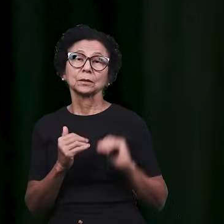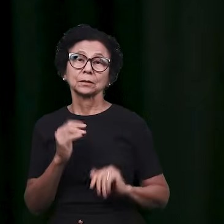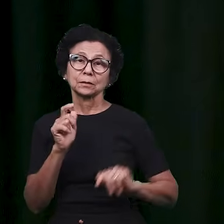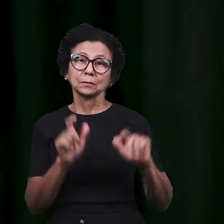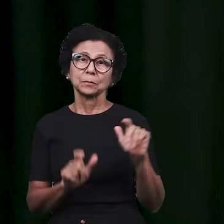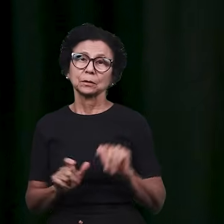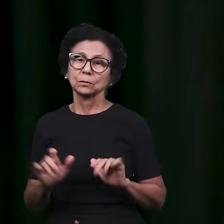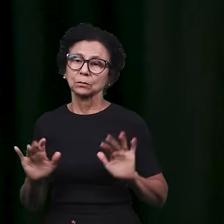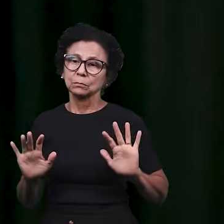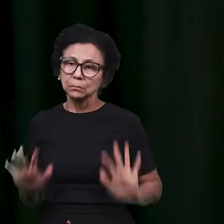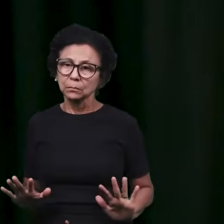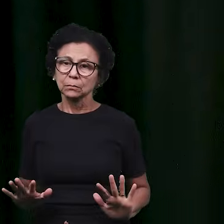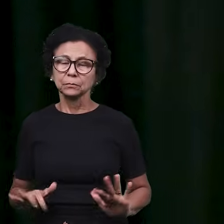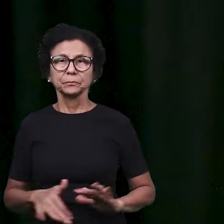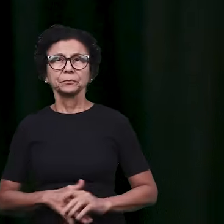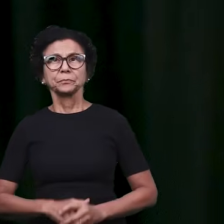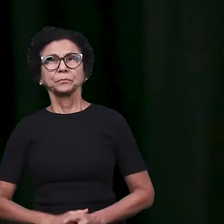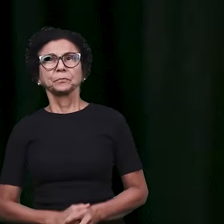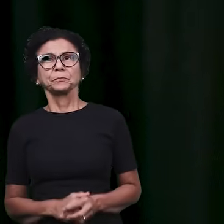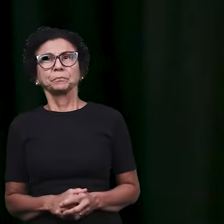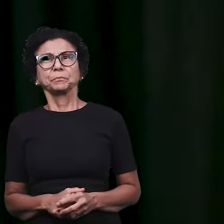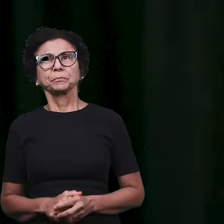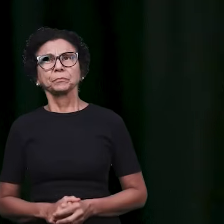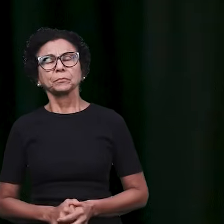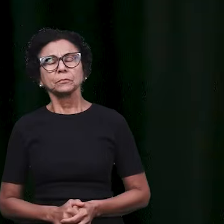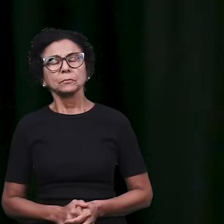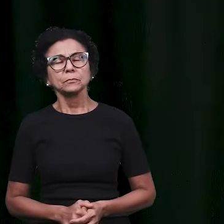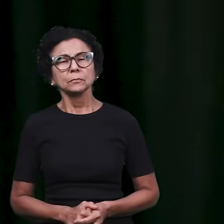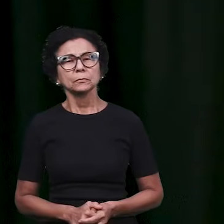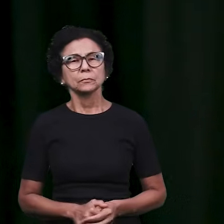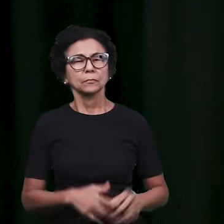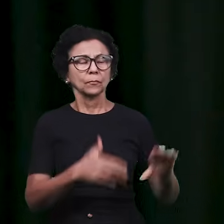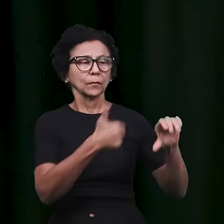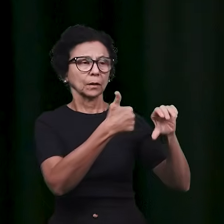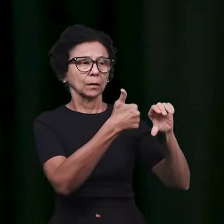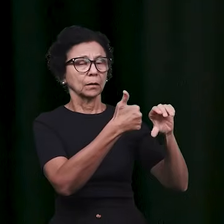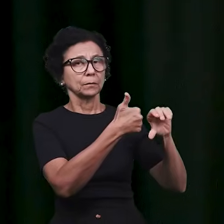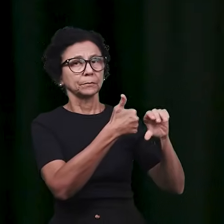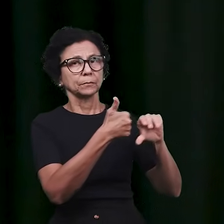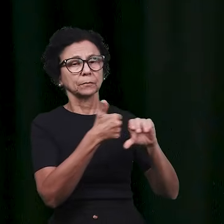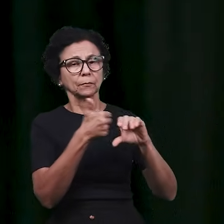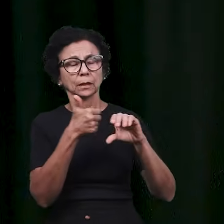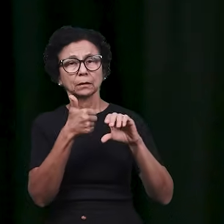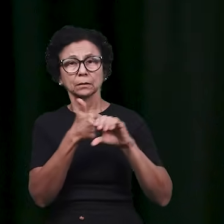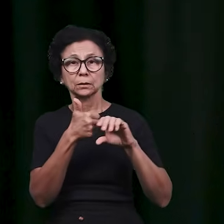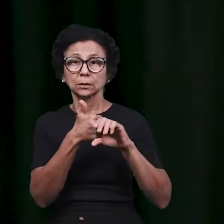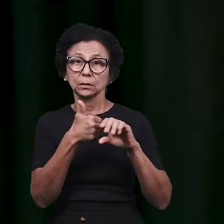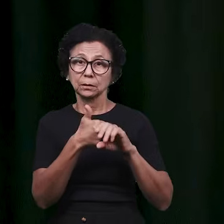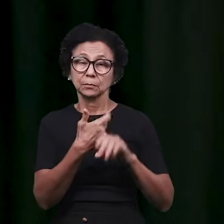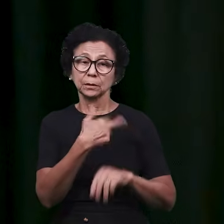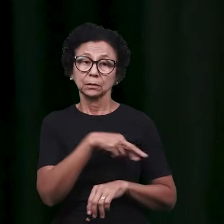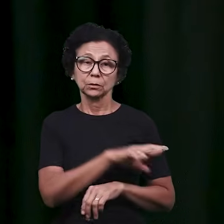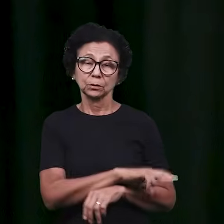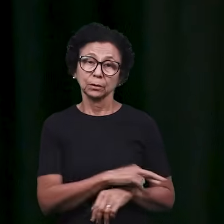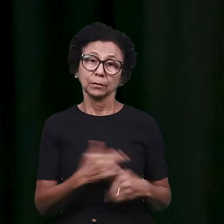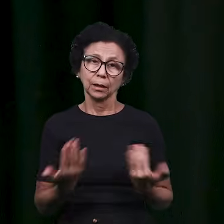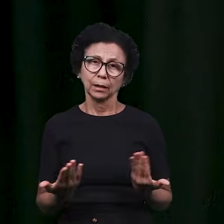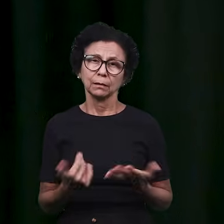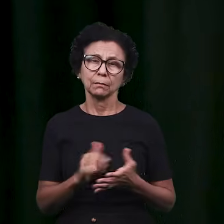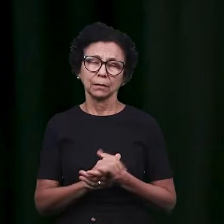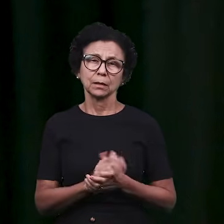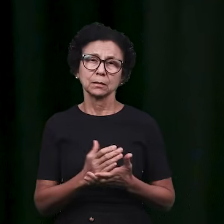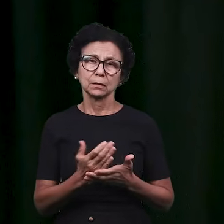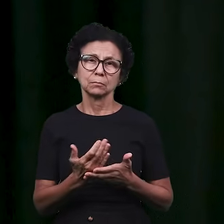exemplo, Pedro. Pedro foi um homem. Não. Pedro foi um homem falho.